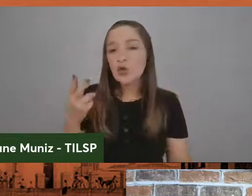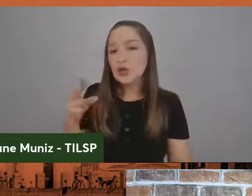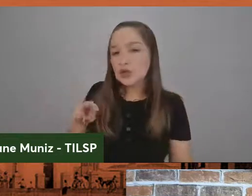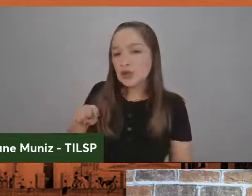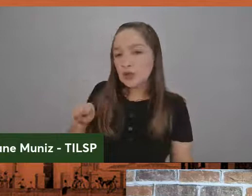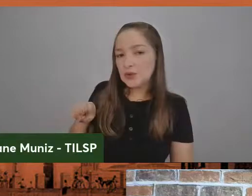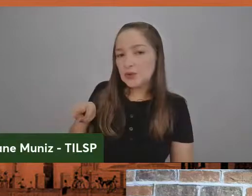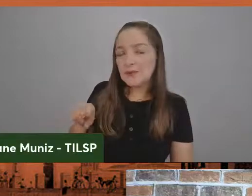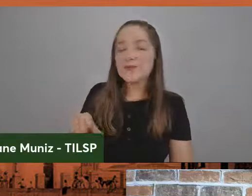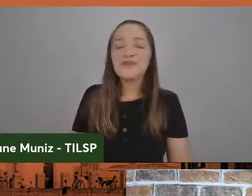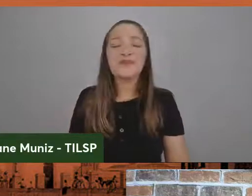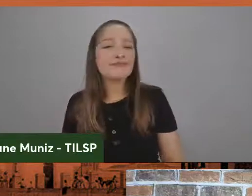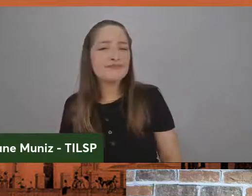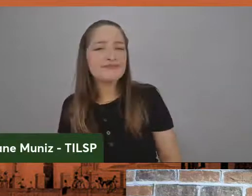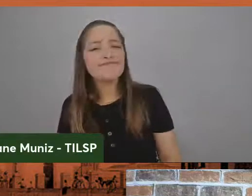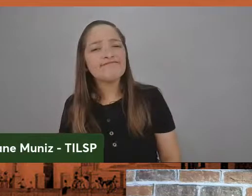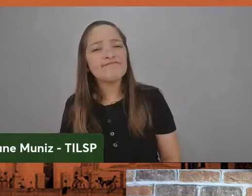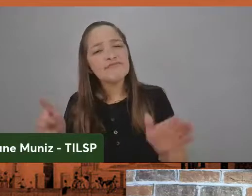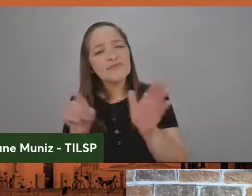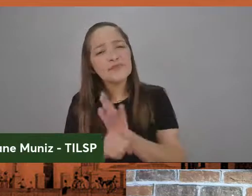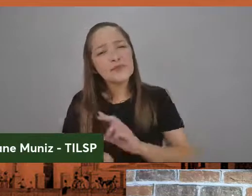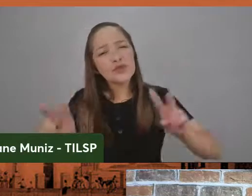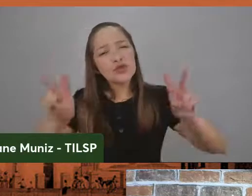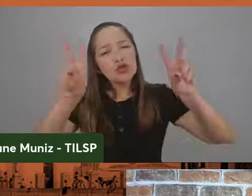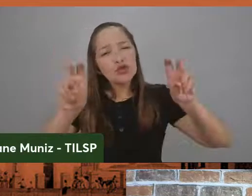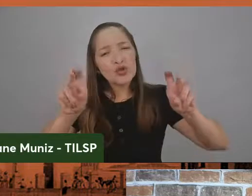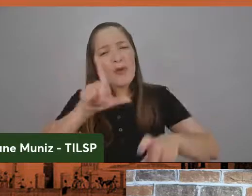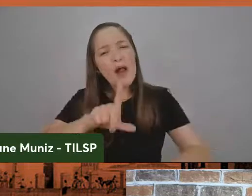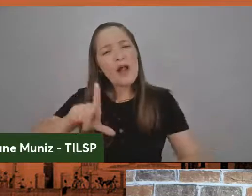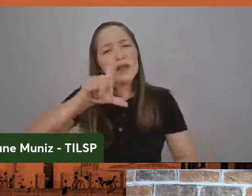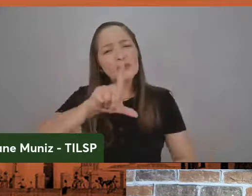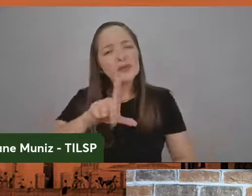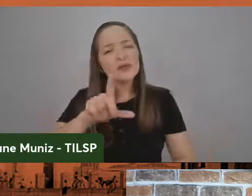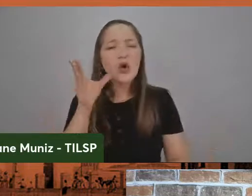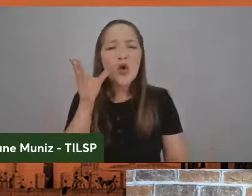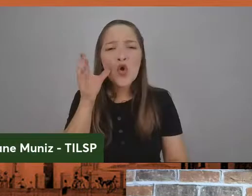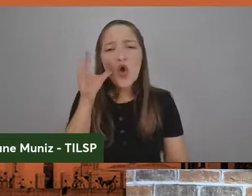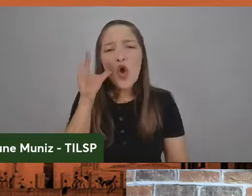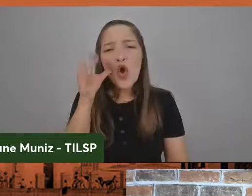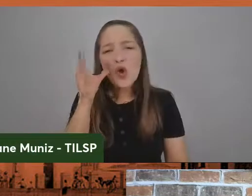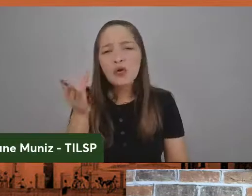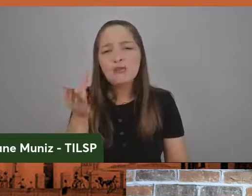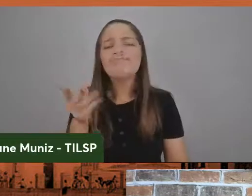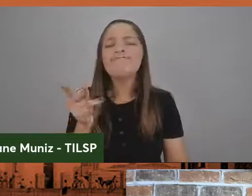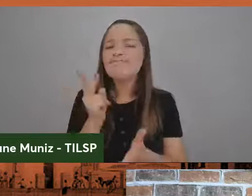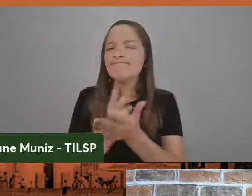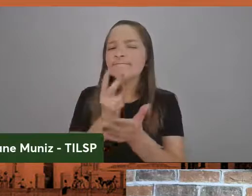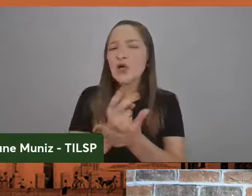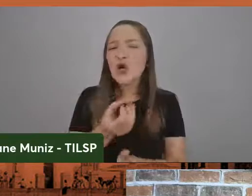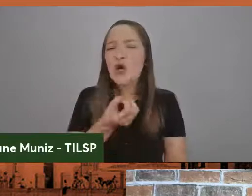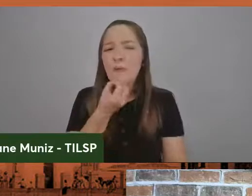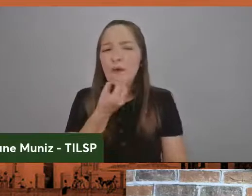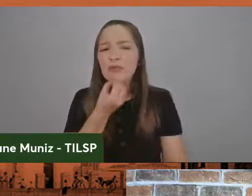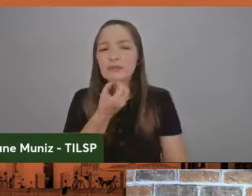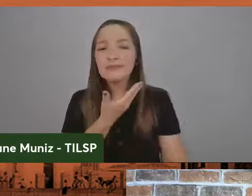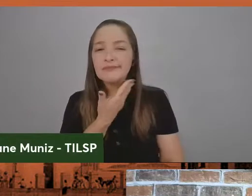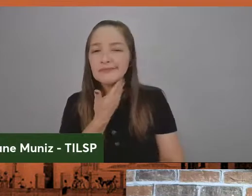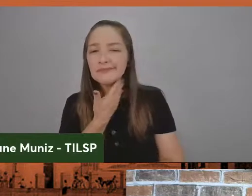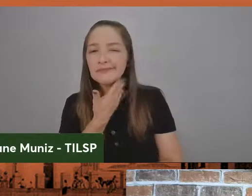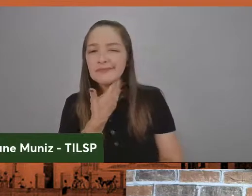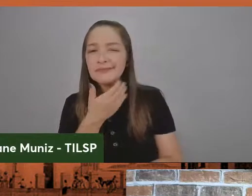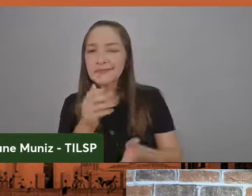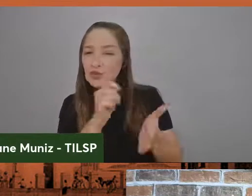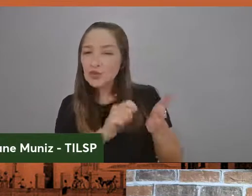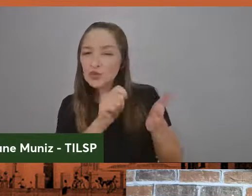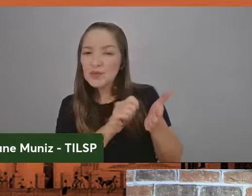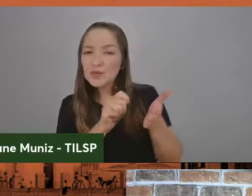mais aqui, digamos, sobre literatura, né? E eu realmente tenho essa curiosidade sempre que eu tenho essa oportunidade de bater papo com os autores.